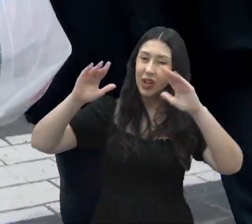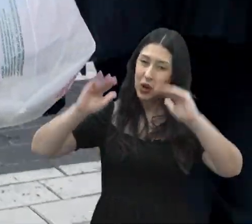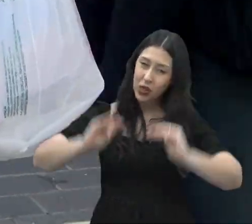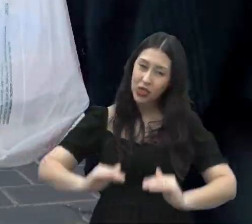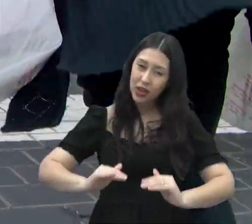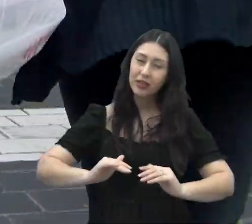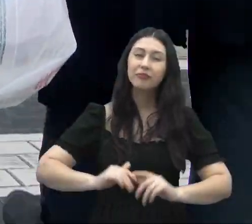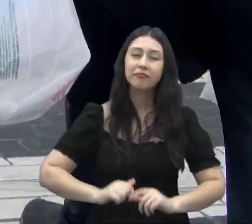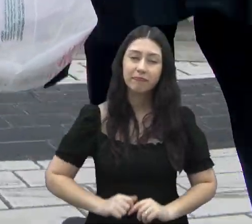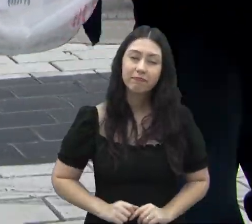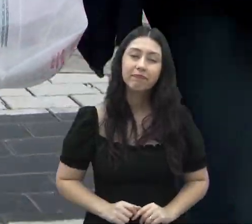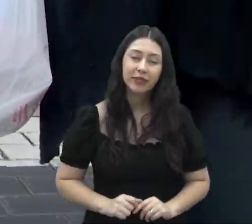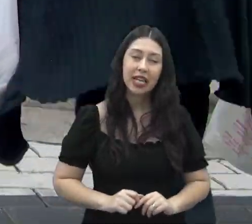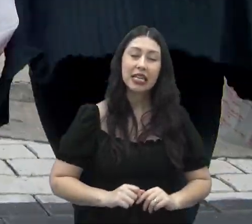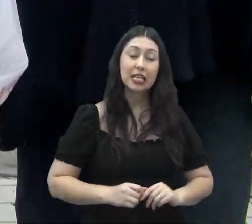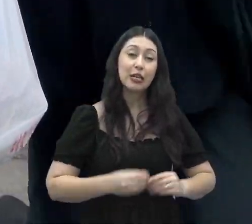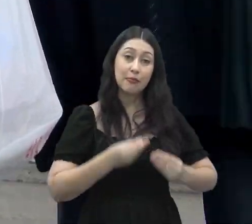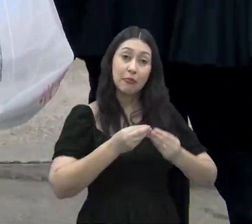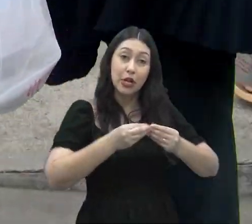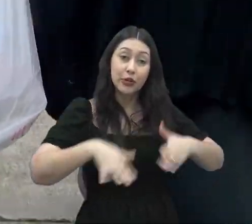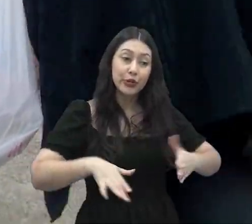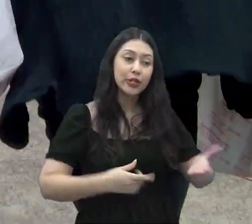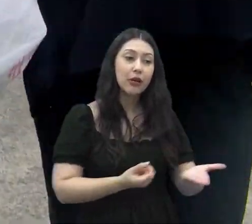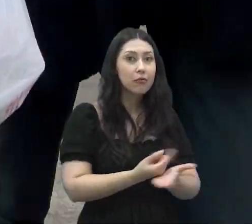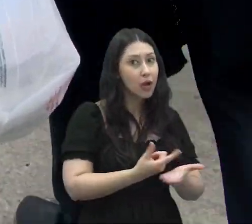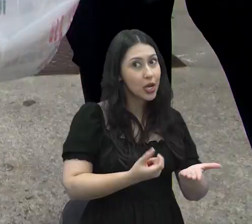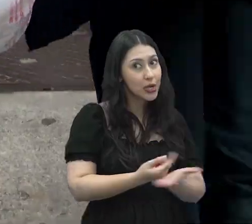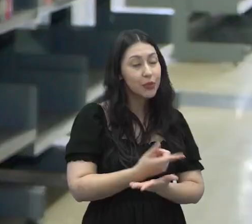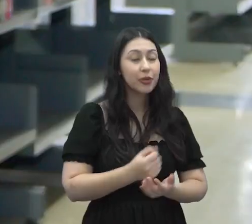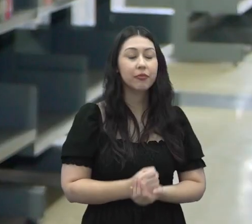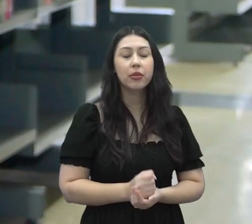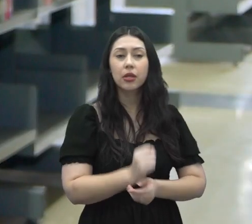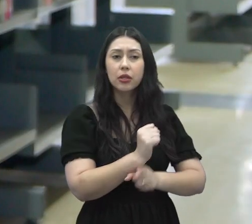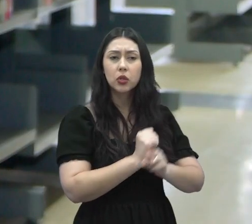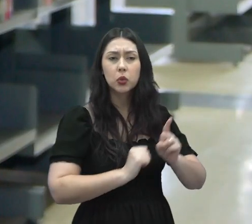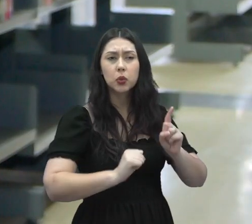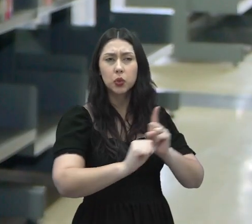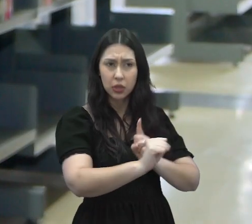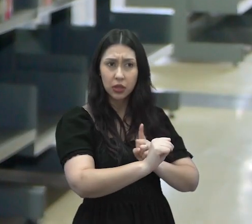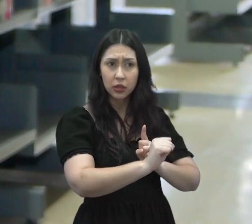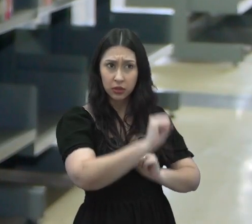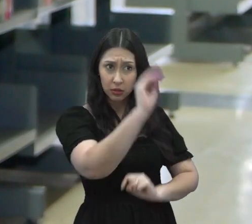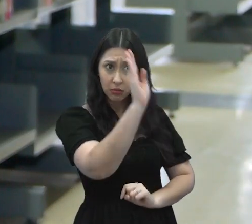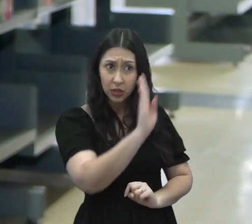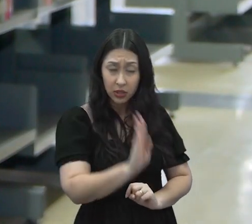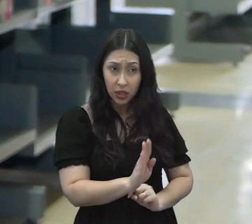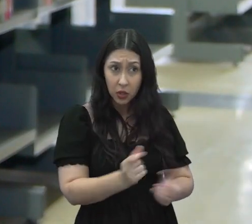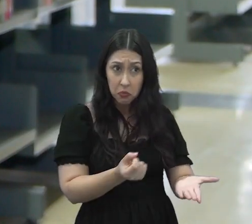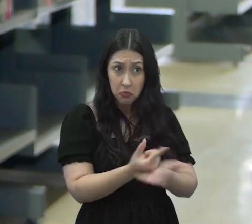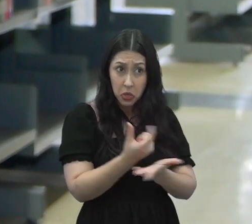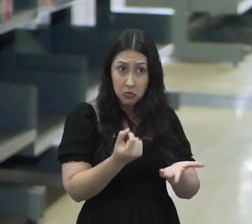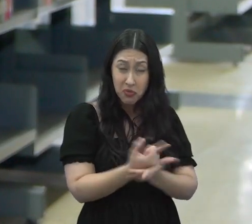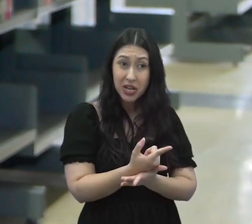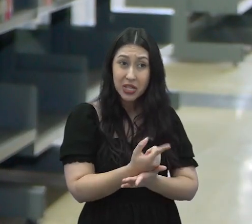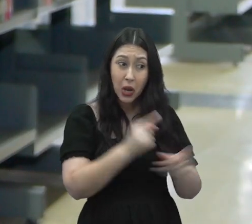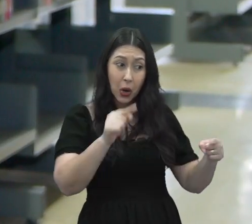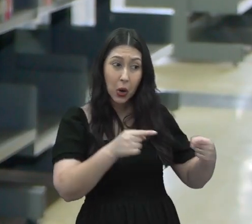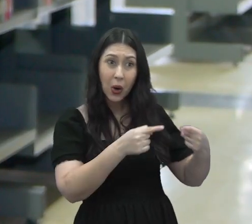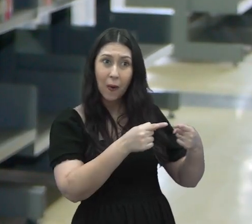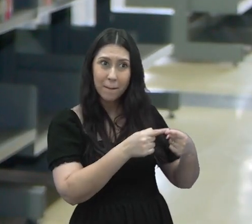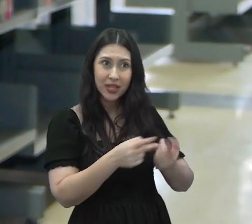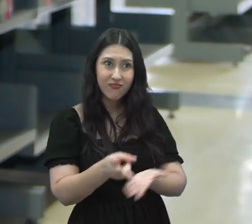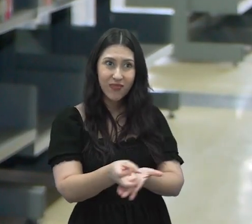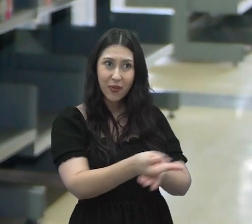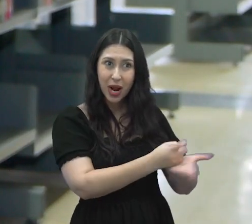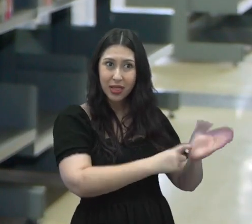brasileiros ainda é baixo, o que afeta o acesso ao consumo. Na nossa sociedade brasileira, o consumo ele é muito